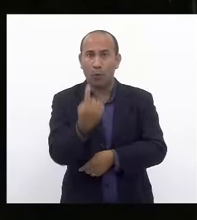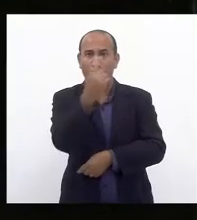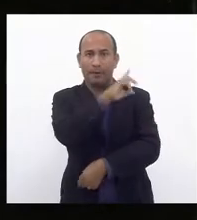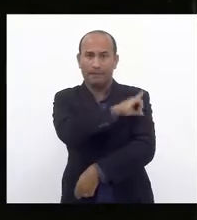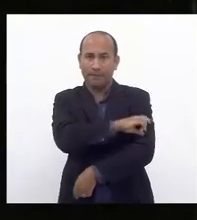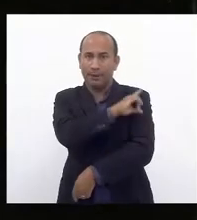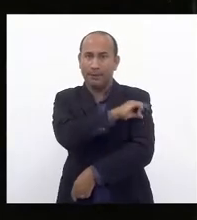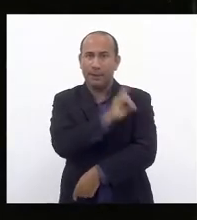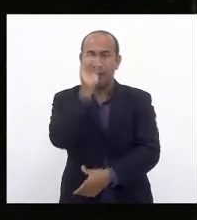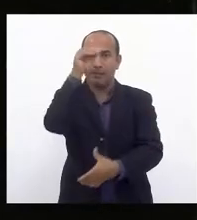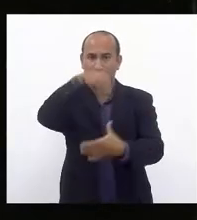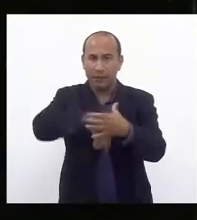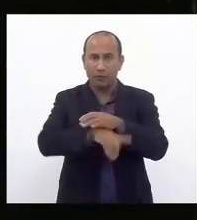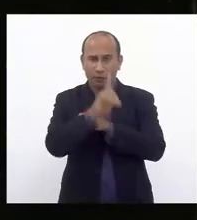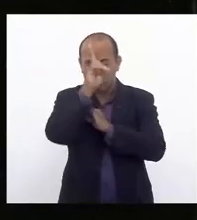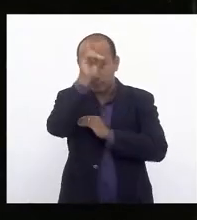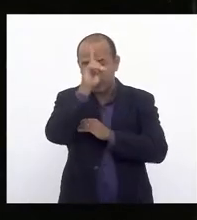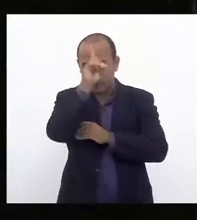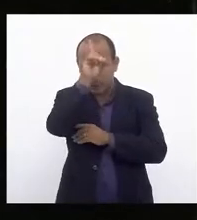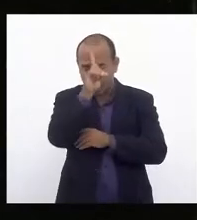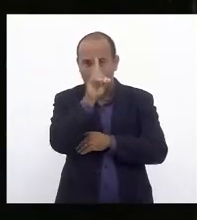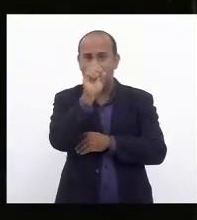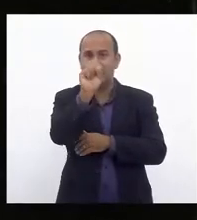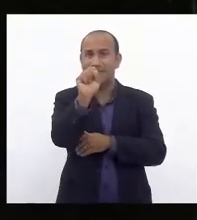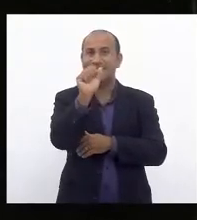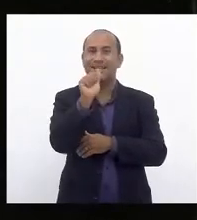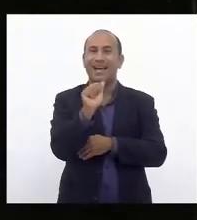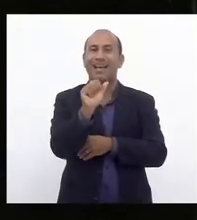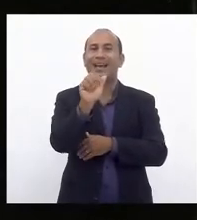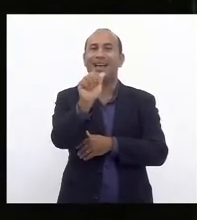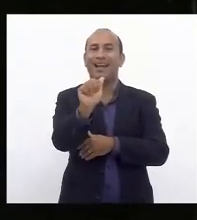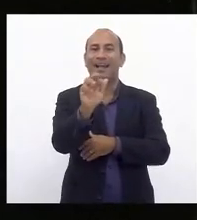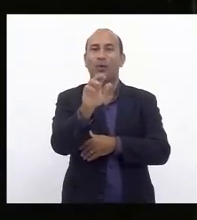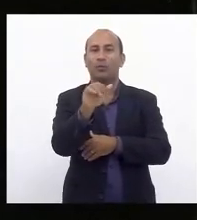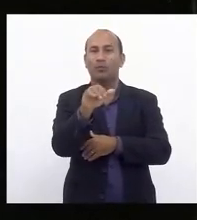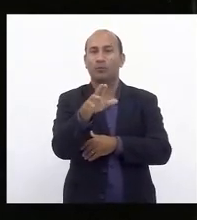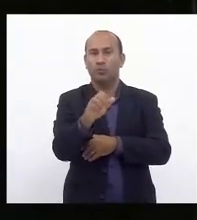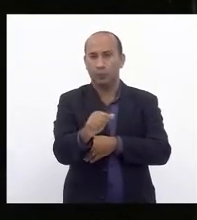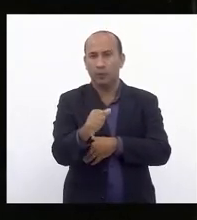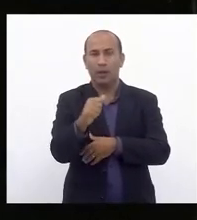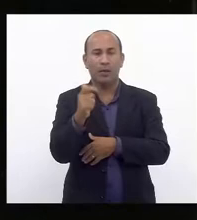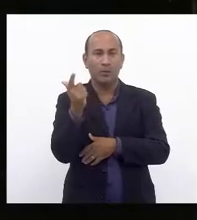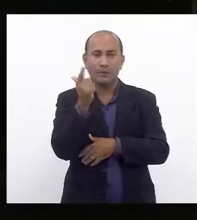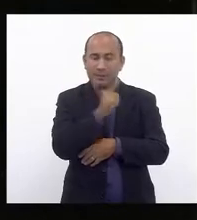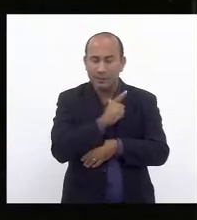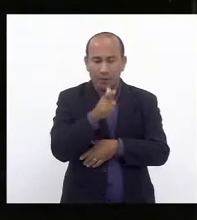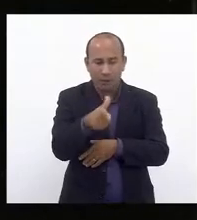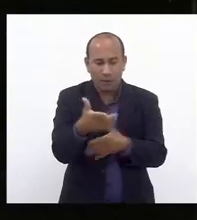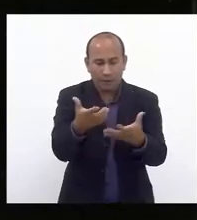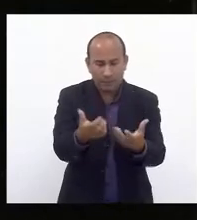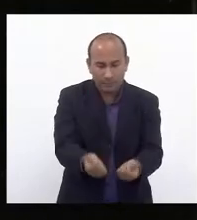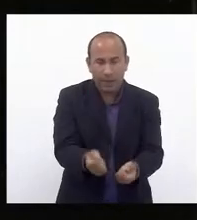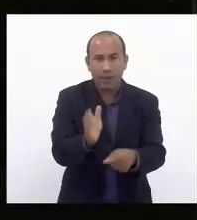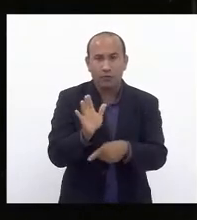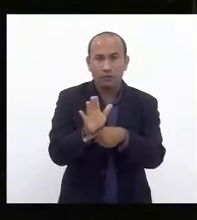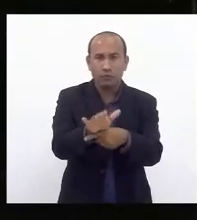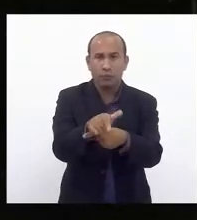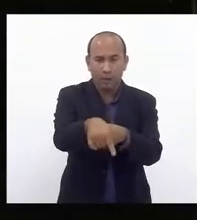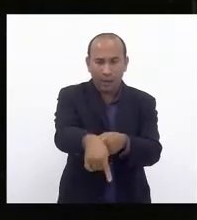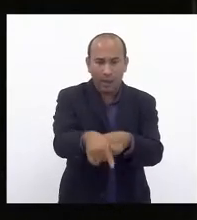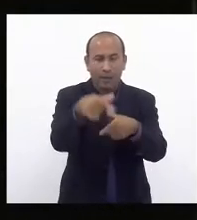enfermeira no hospital de Saracuruna, né, não ser atendida na mesma unidade que essa